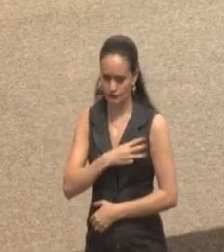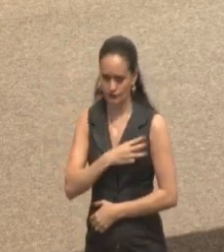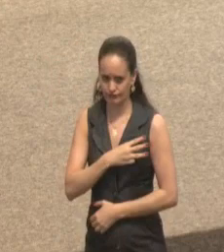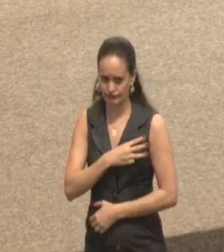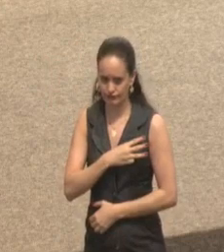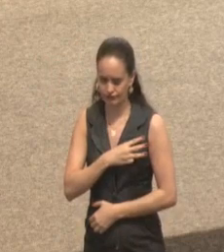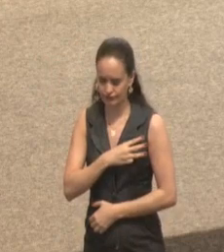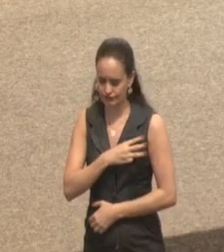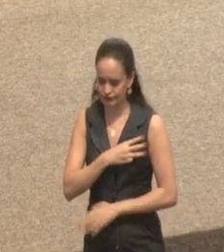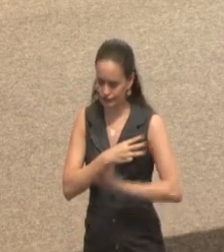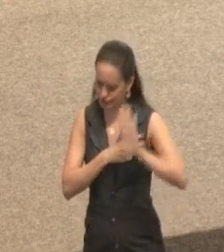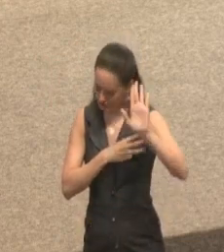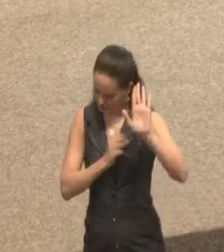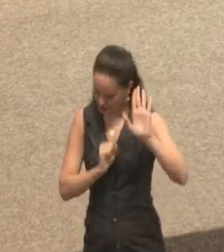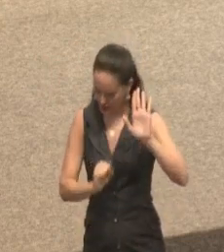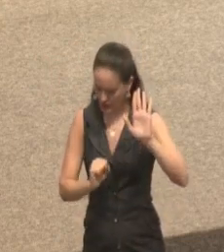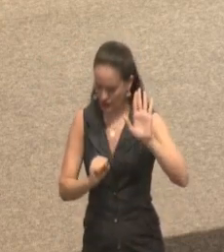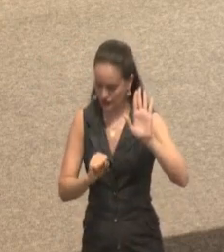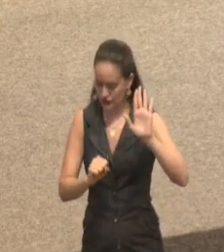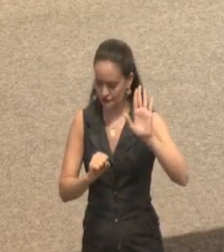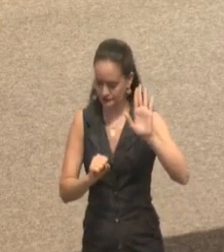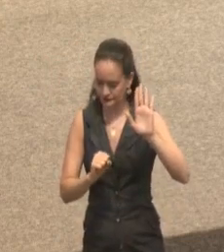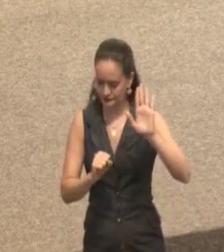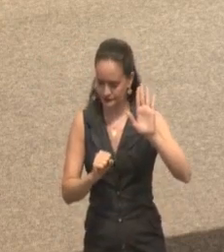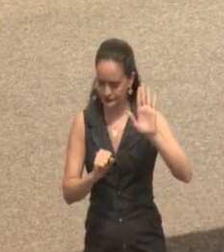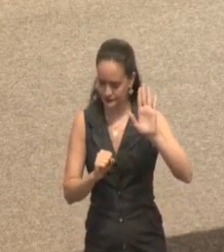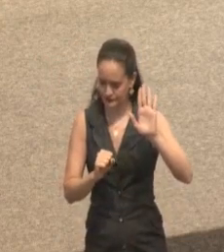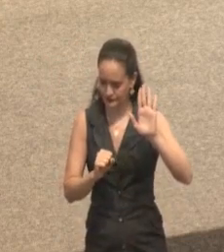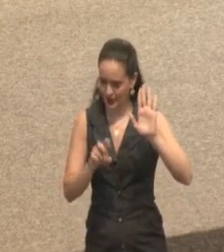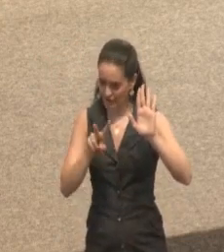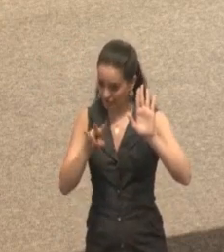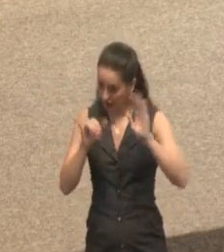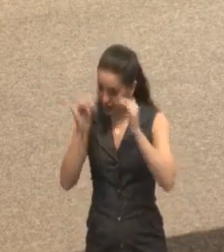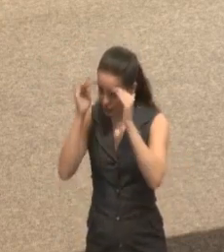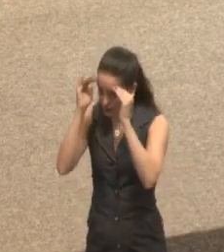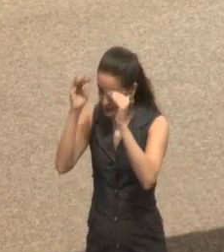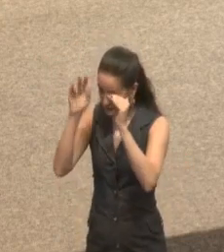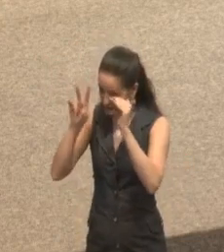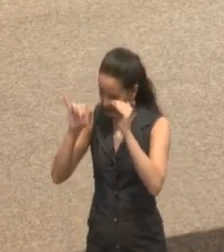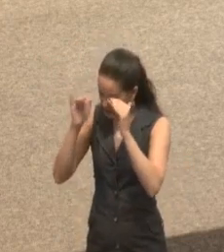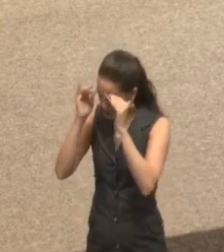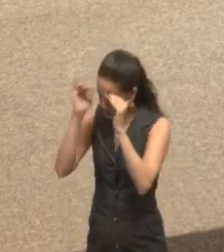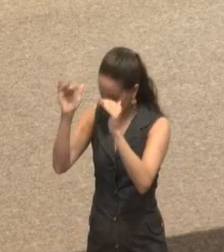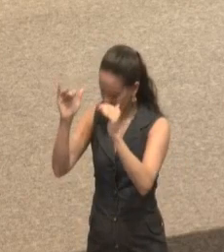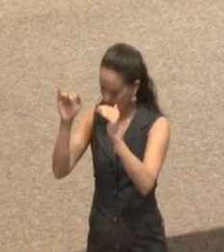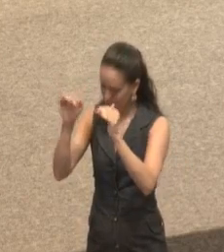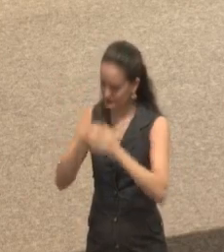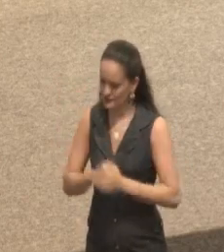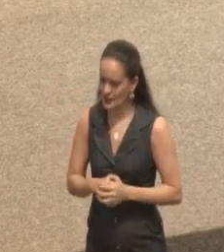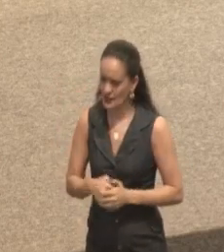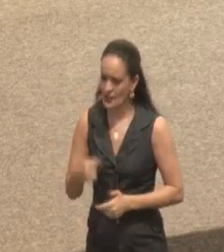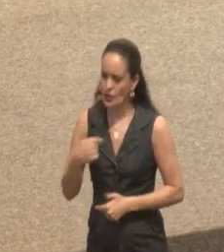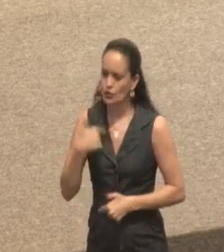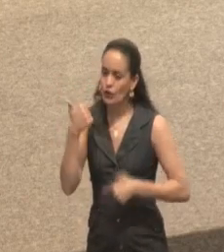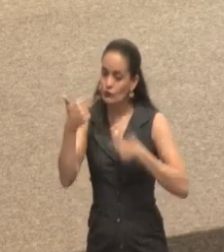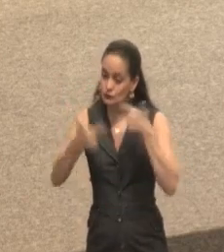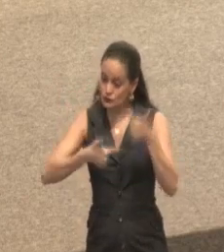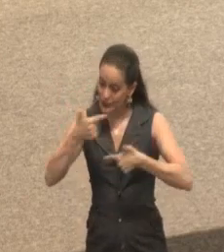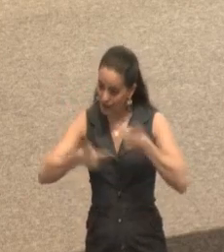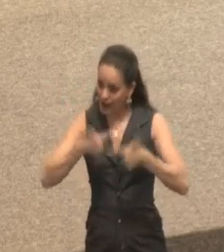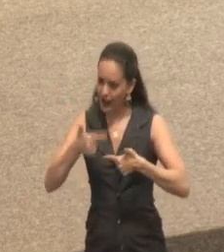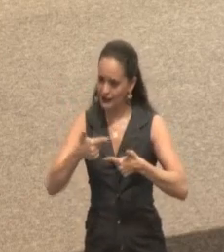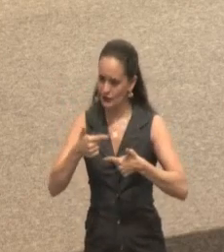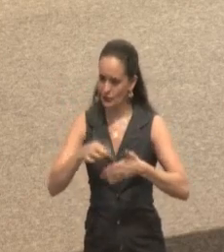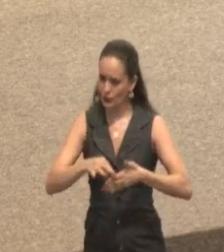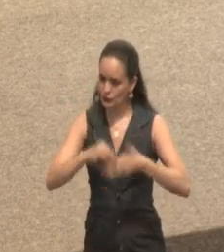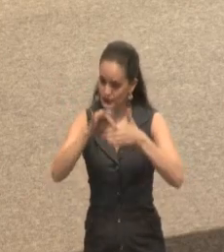missionário e vai obedecer? Eu tenho um chamado para o ministério, eu tenho um chamado para a obra.